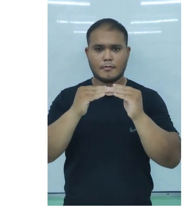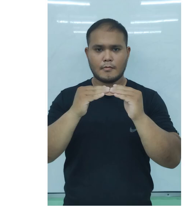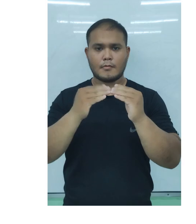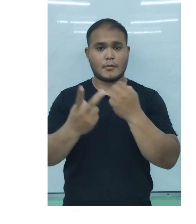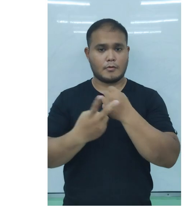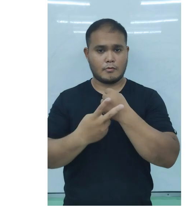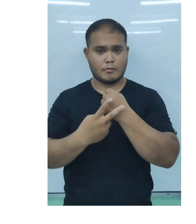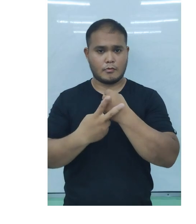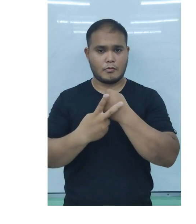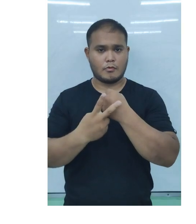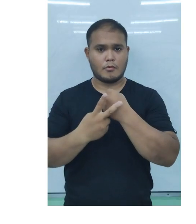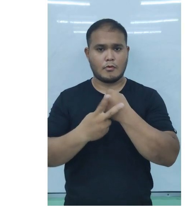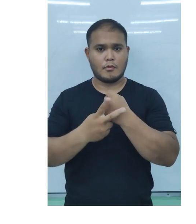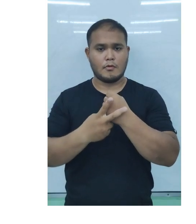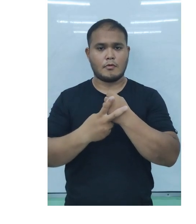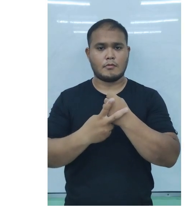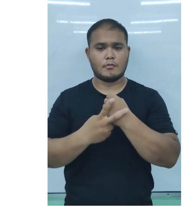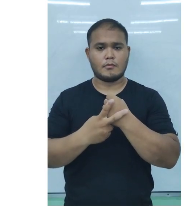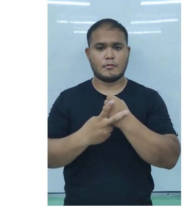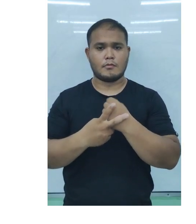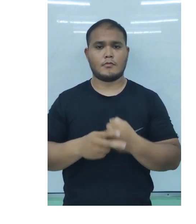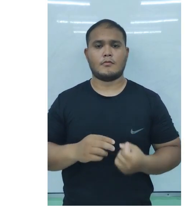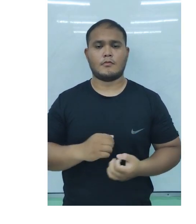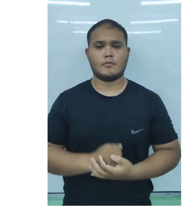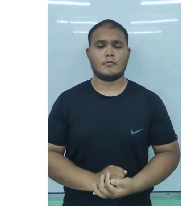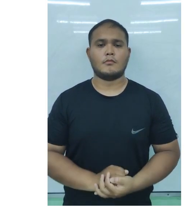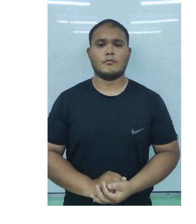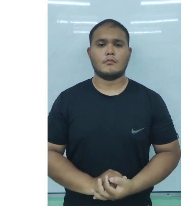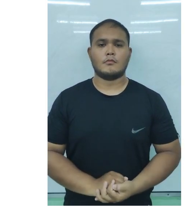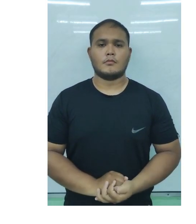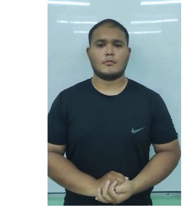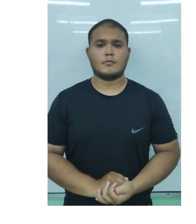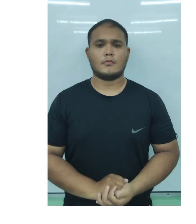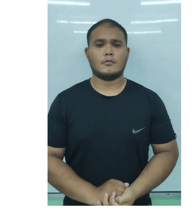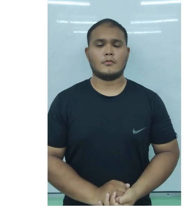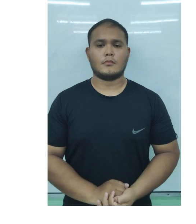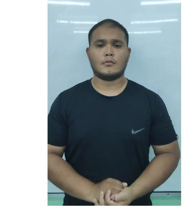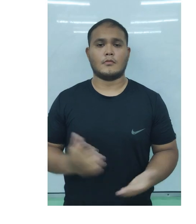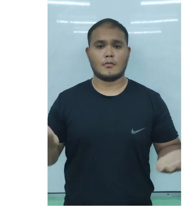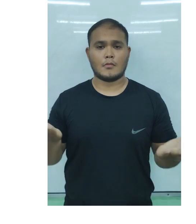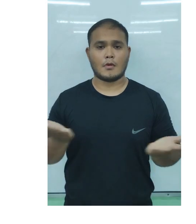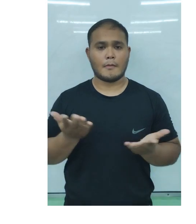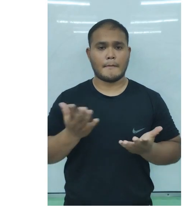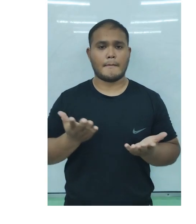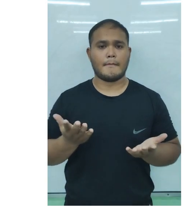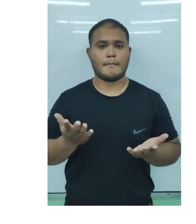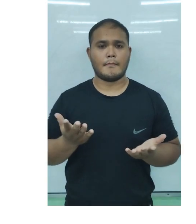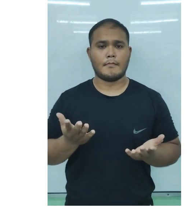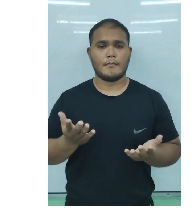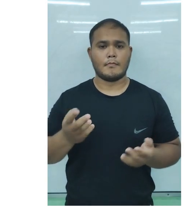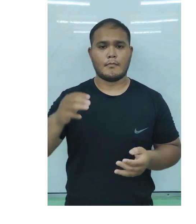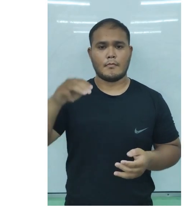Agora a gente tem magister, que é um substantivo masculino nominativo